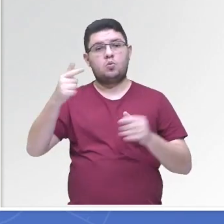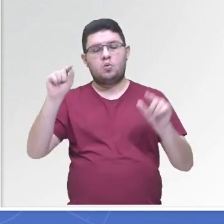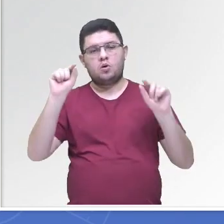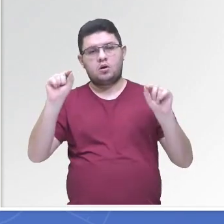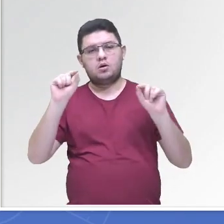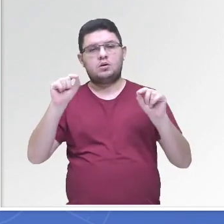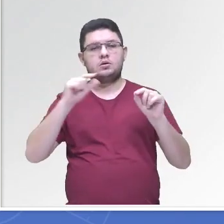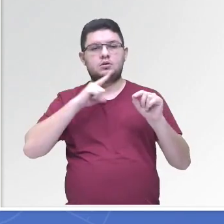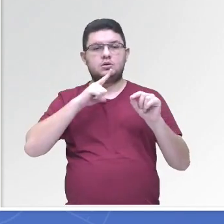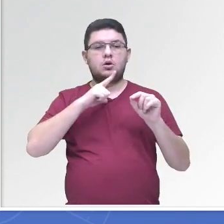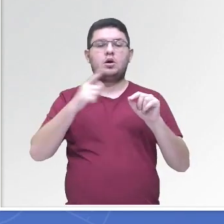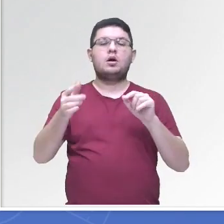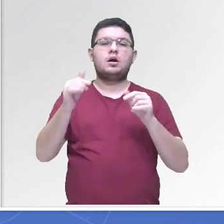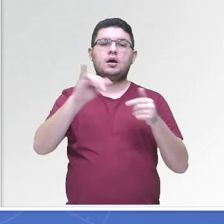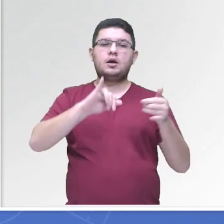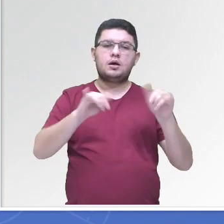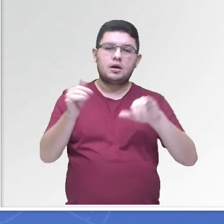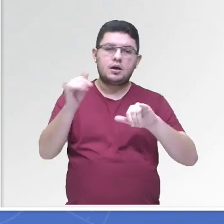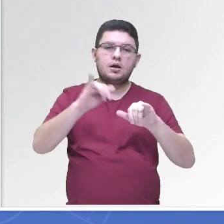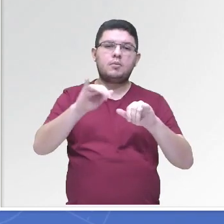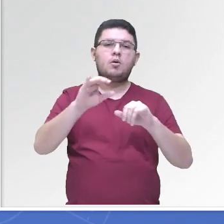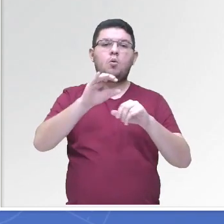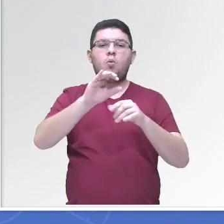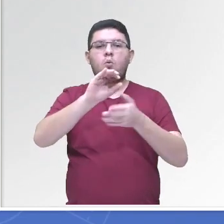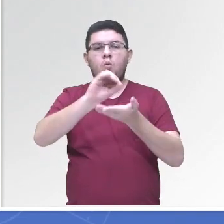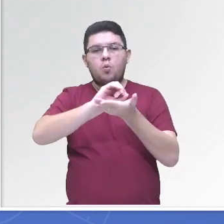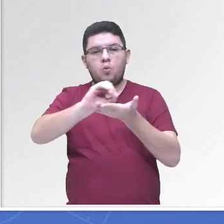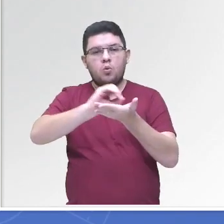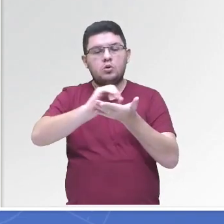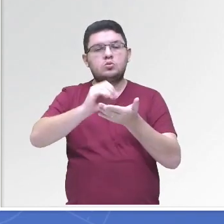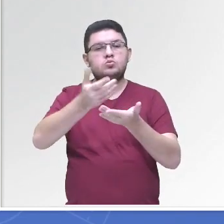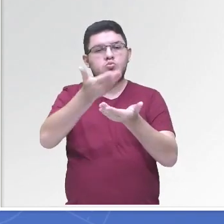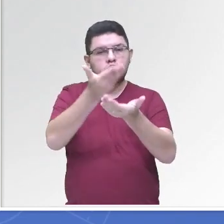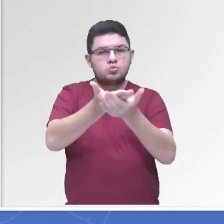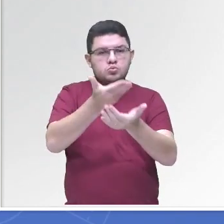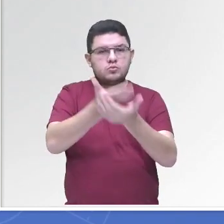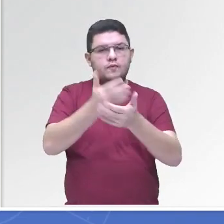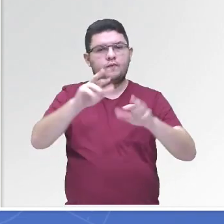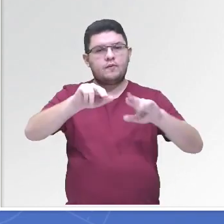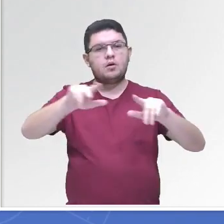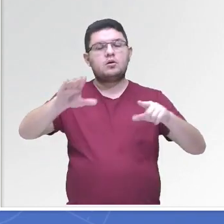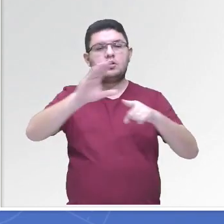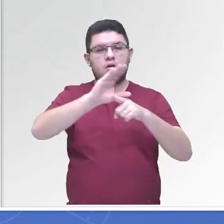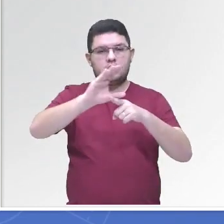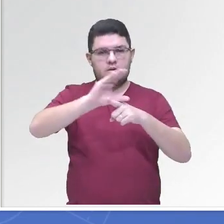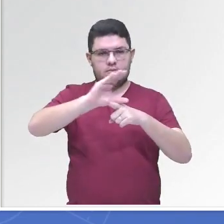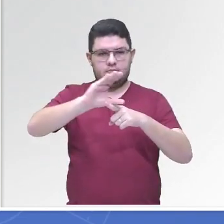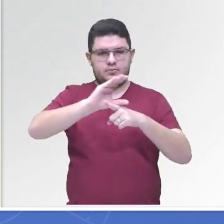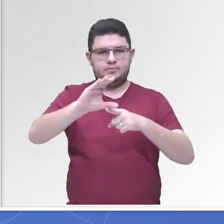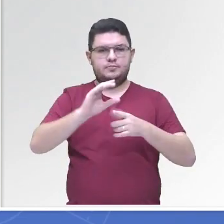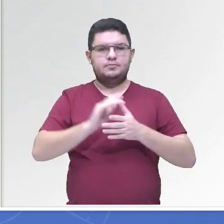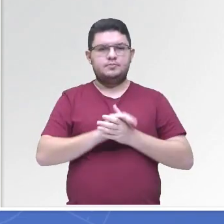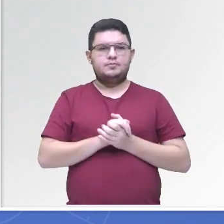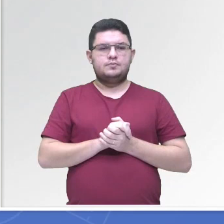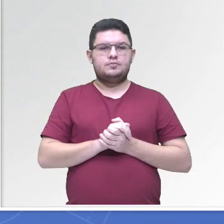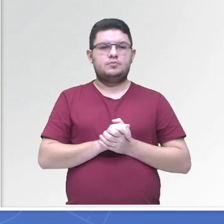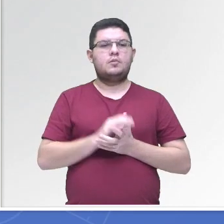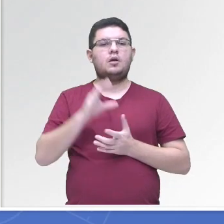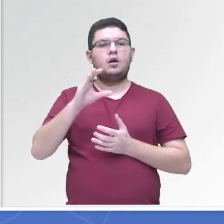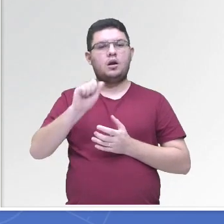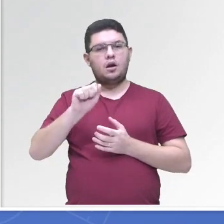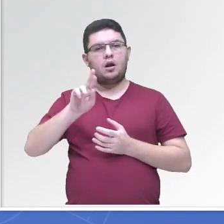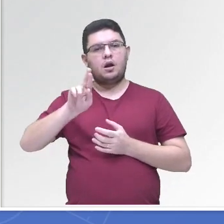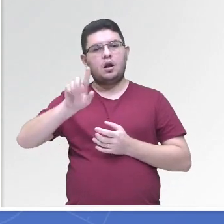do carbono. Olha, boas respostas aí. O Carlos também respondeu dopamina,